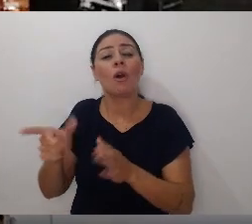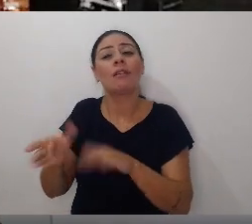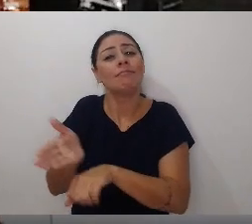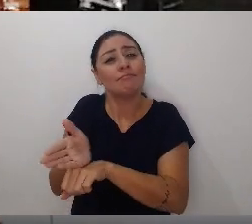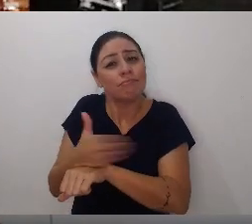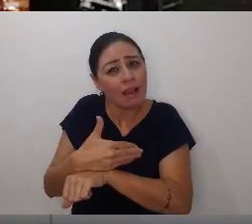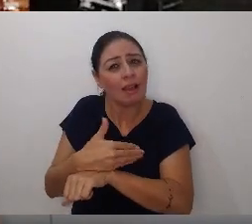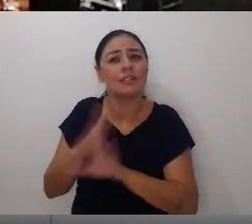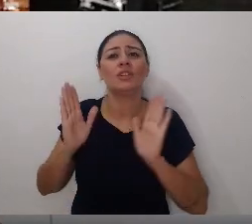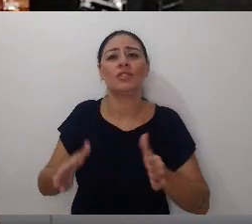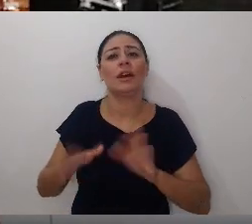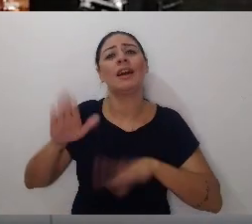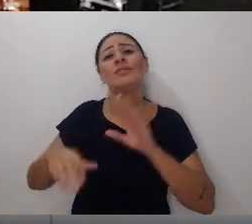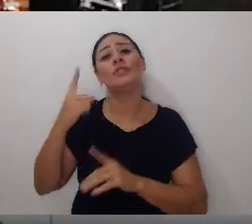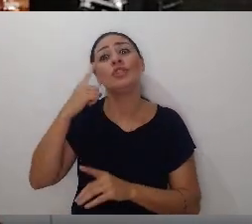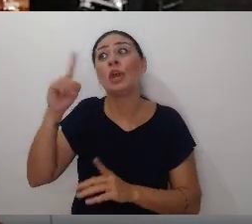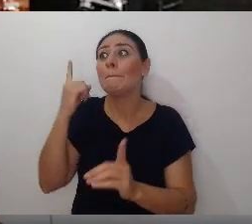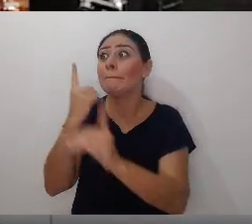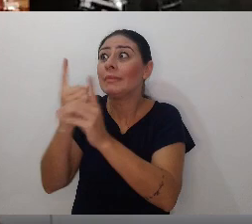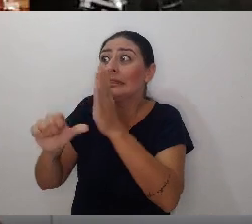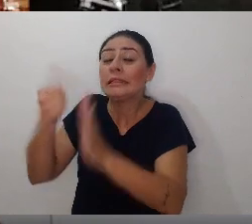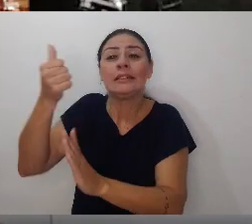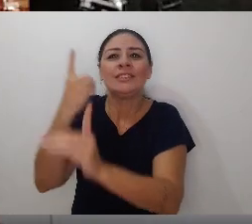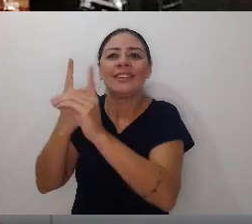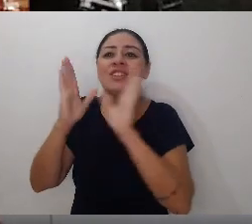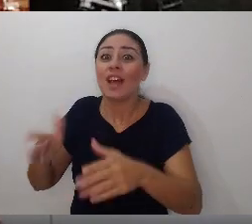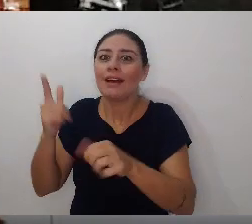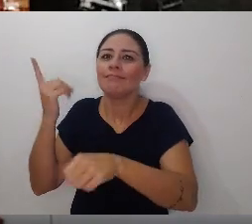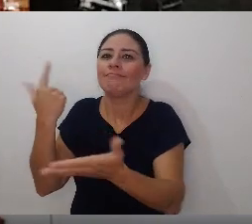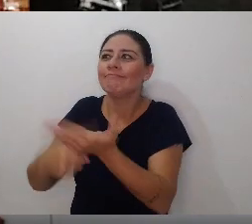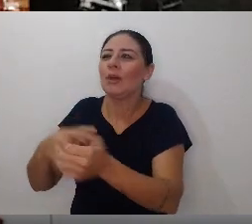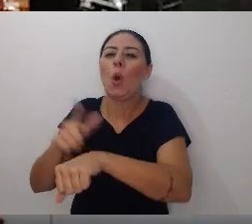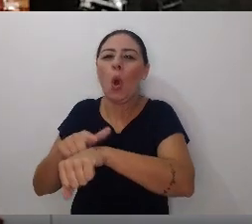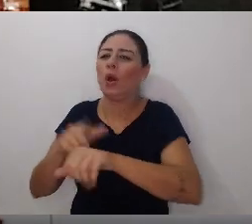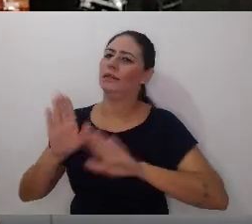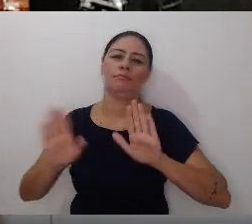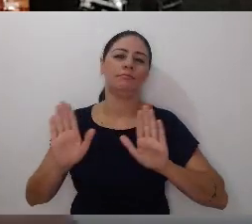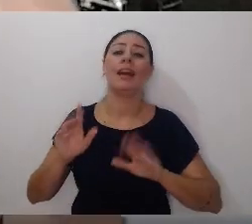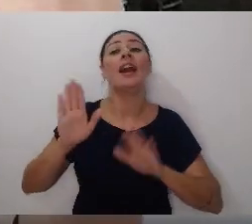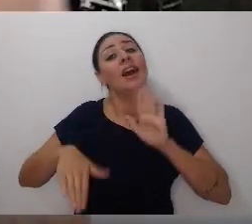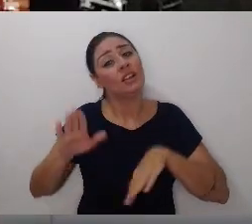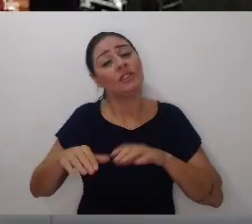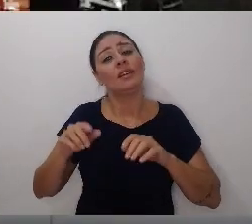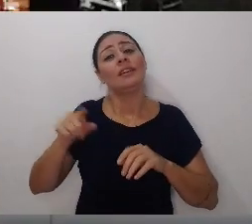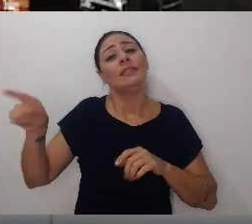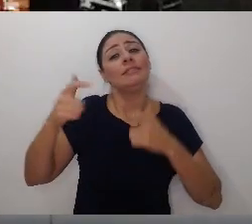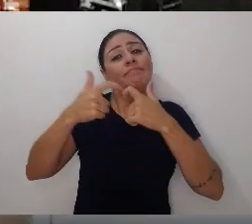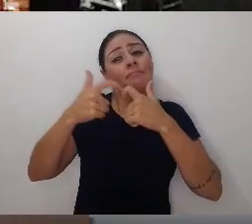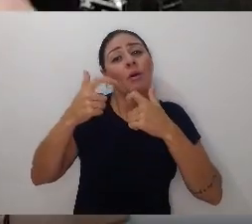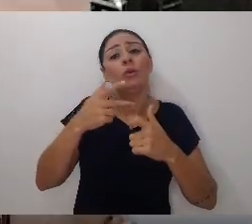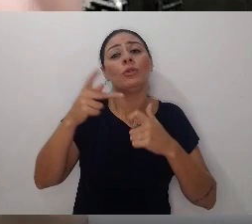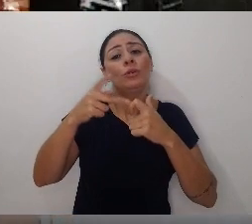você notar uma cárie antes e ir atrás. Não vai ser no primeiro dia, às vezes não vai ser no primeiro dia que tu vai conseguir horário, mas ele vai te informar